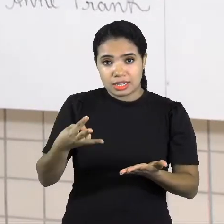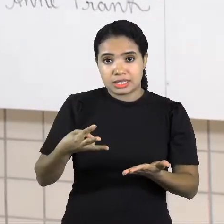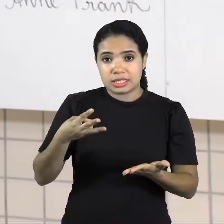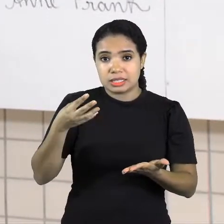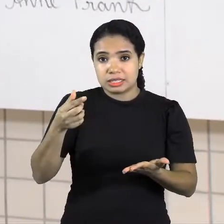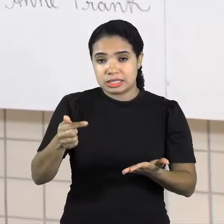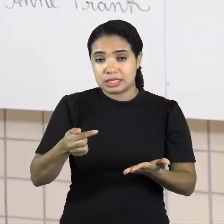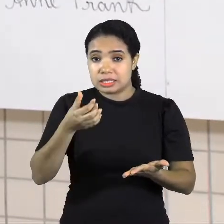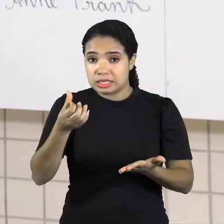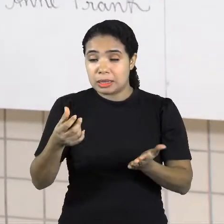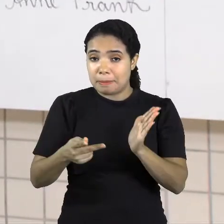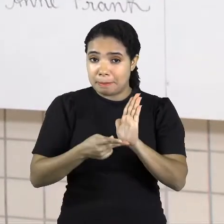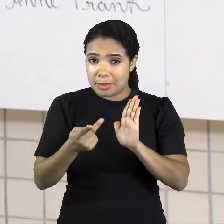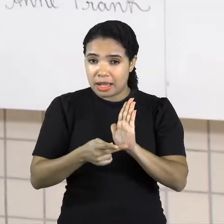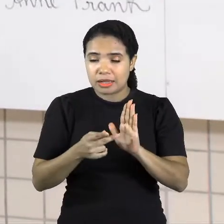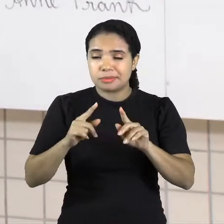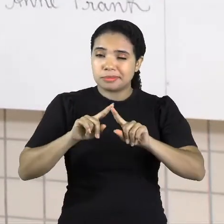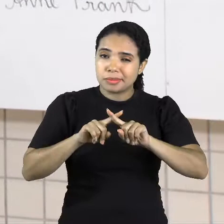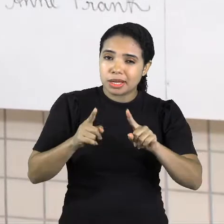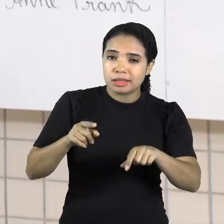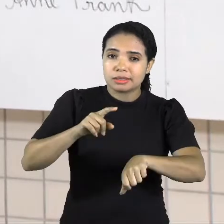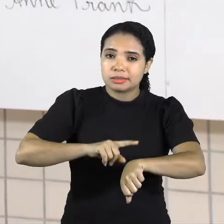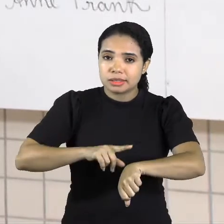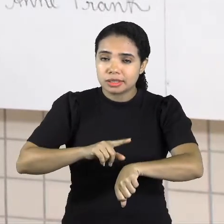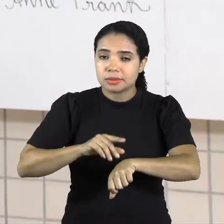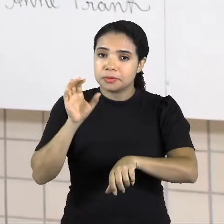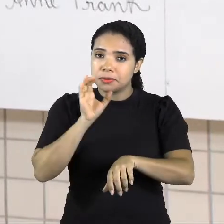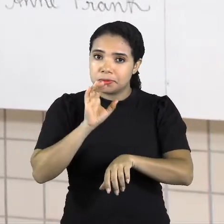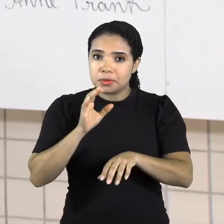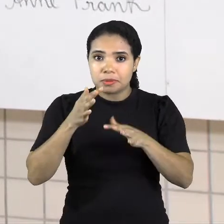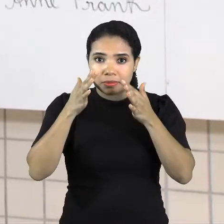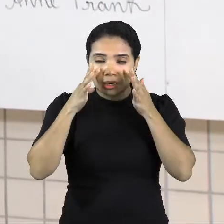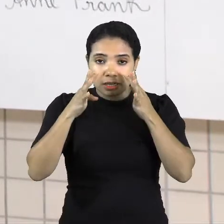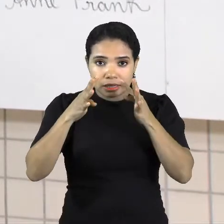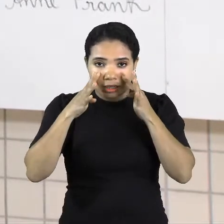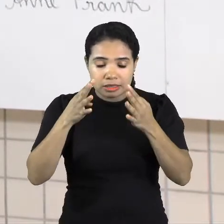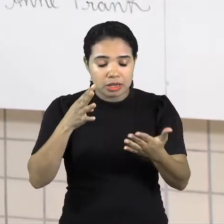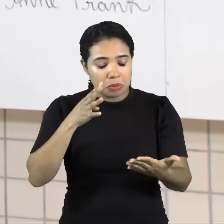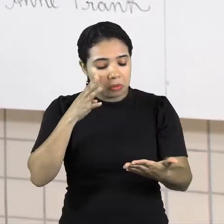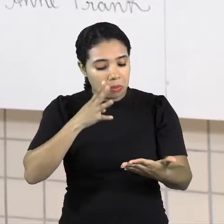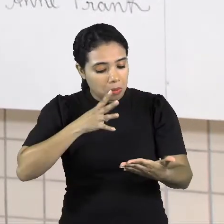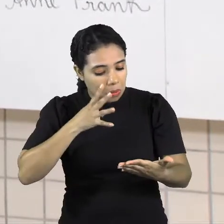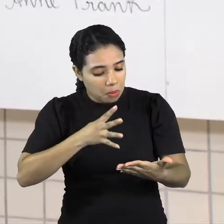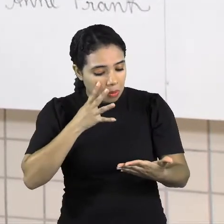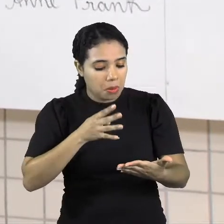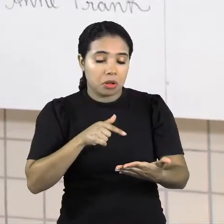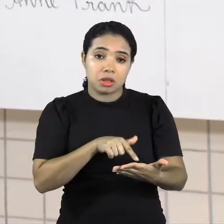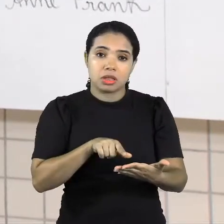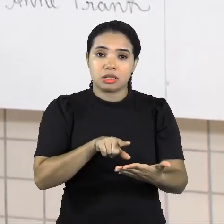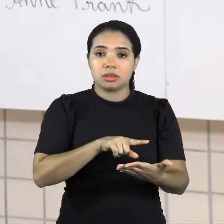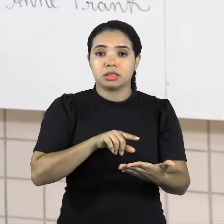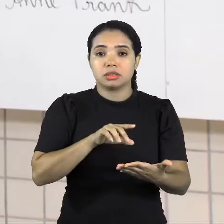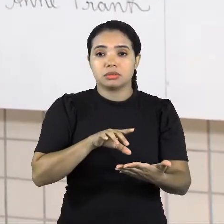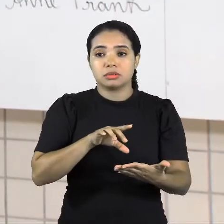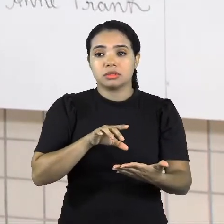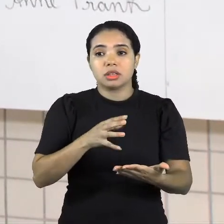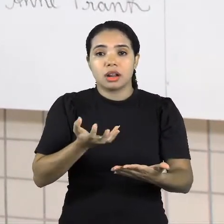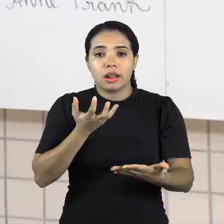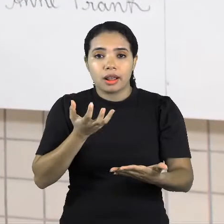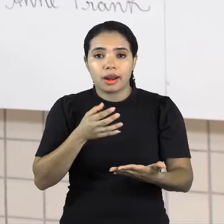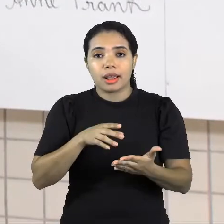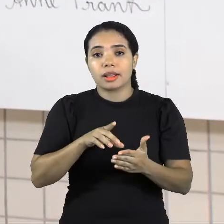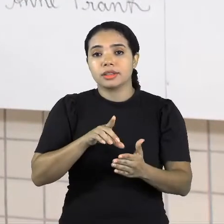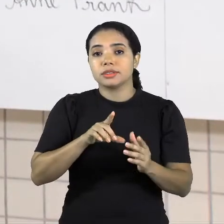devido ao nosso tempo, à nossa correria e para que chame mais a atenção de vocês, nós decidimos optar pela versão desse